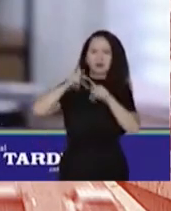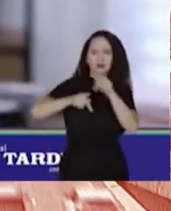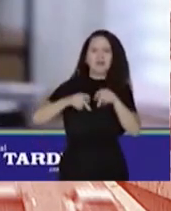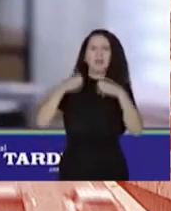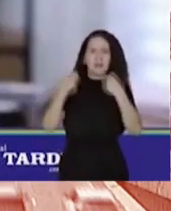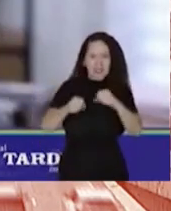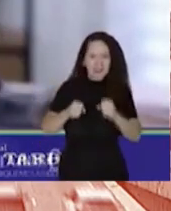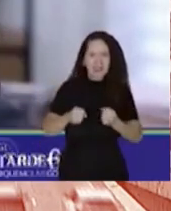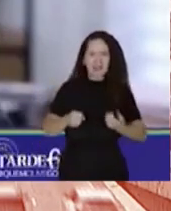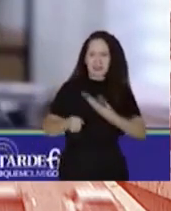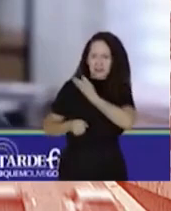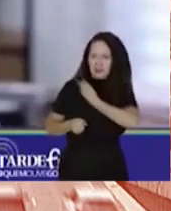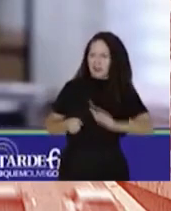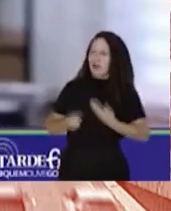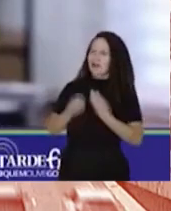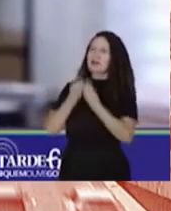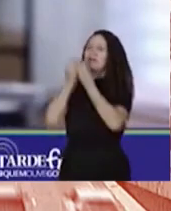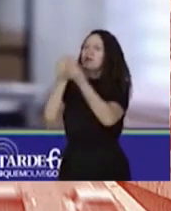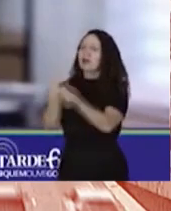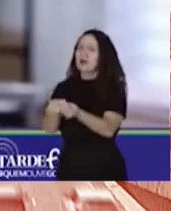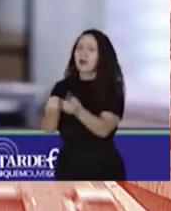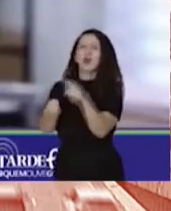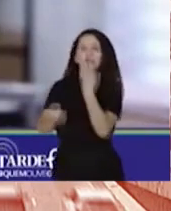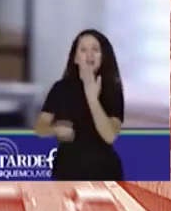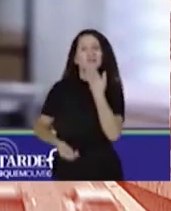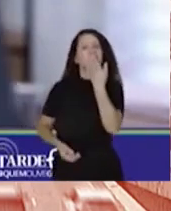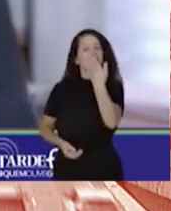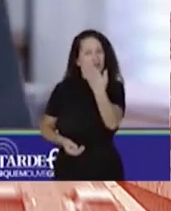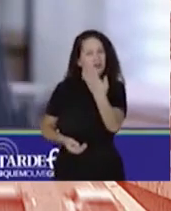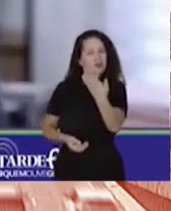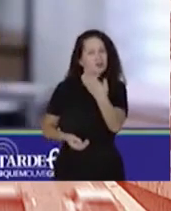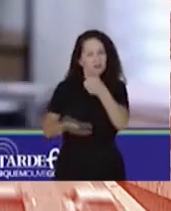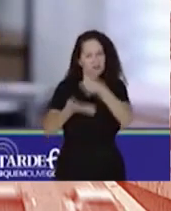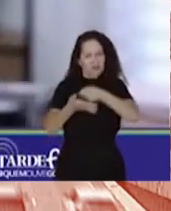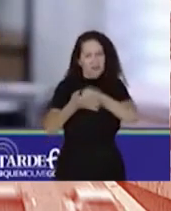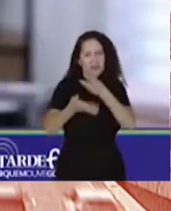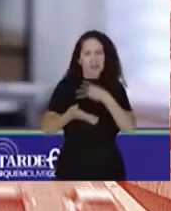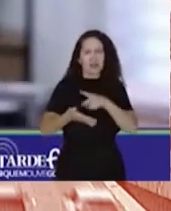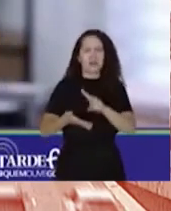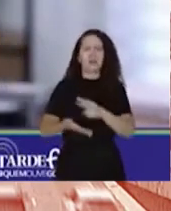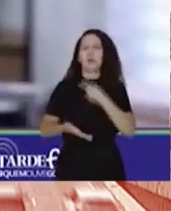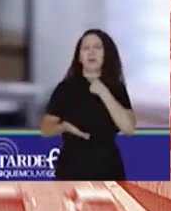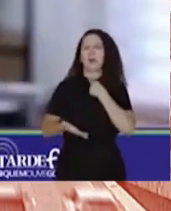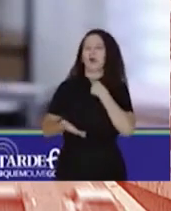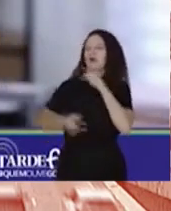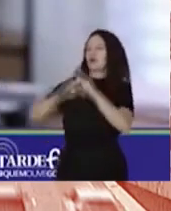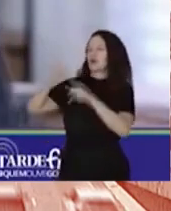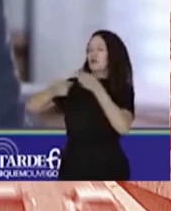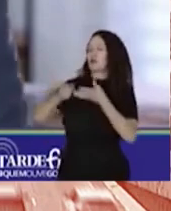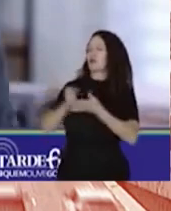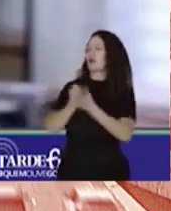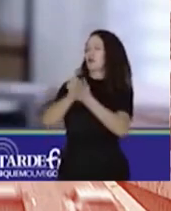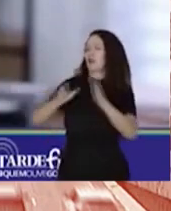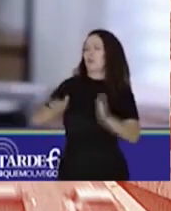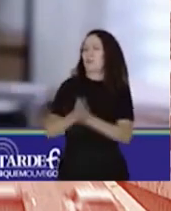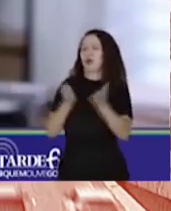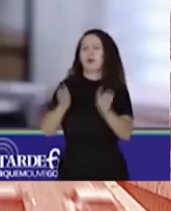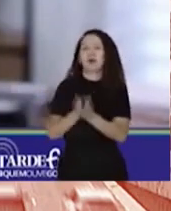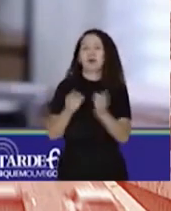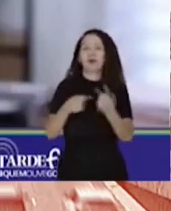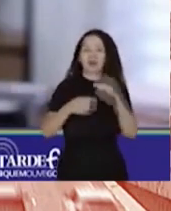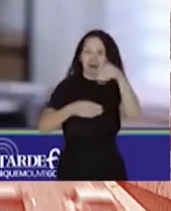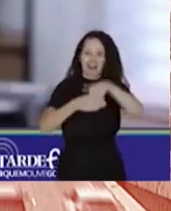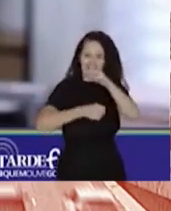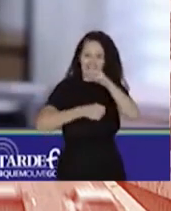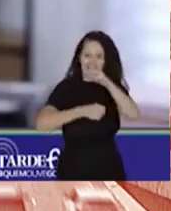do Brasil, a sua redação brasileira, é bastante progressista, né? Tem vários nomes, Eliane Brum, Chico Sá, enfim, tem editoriais muito